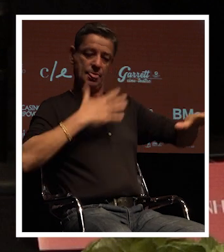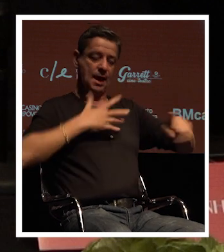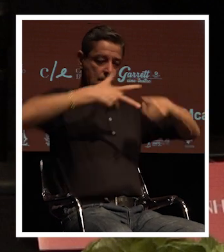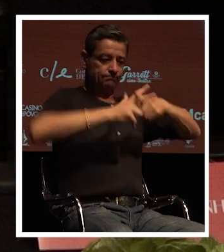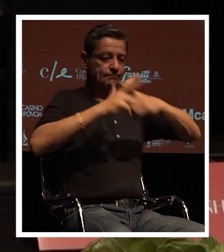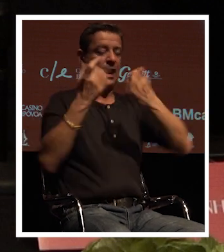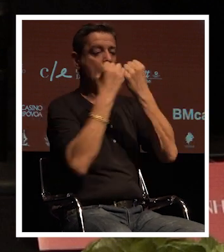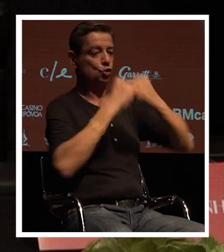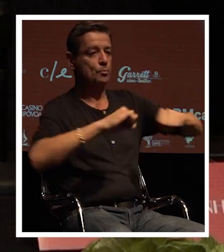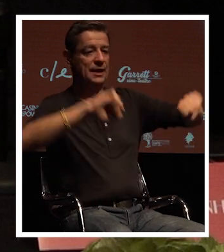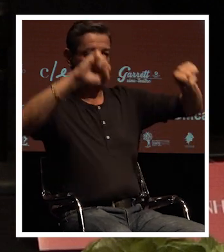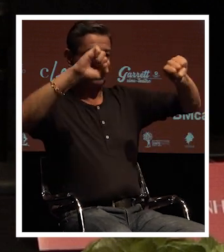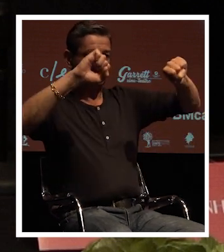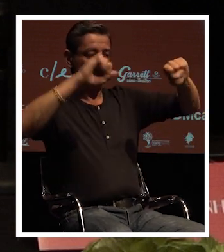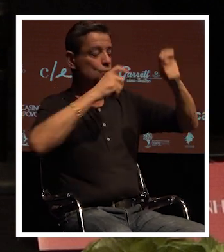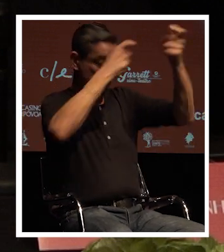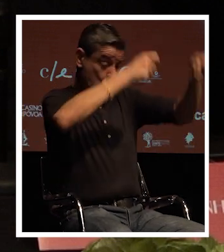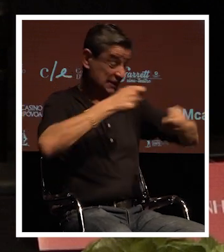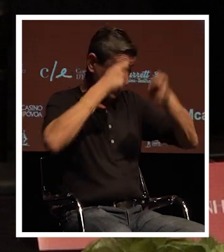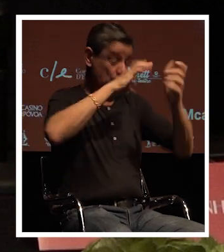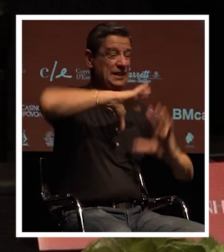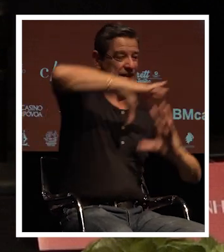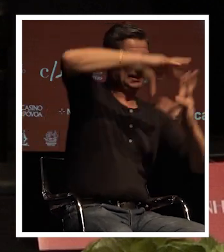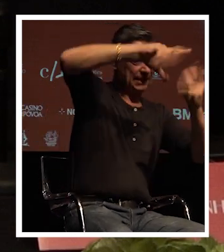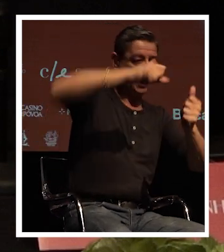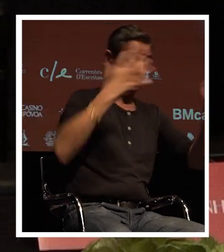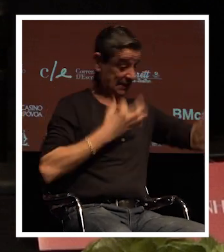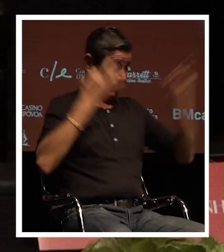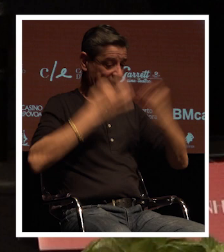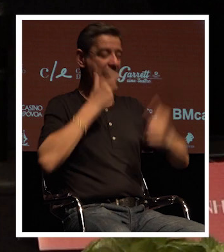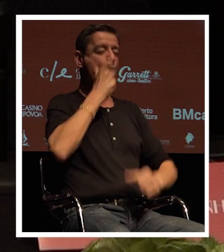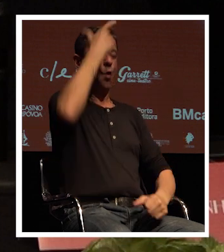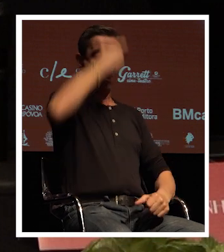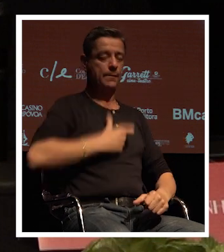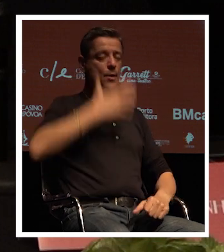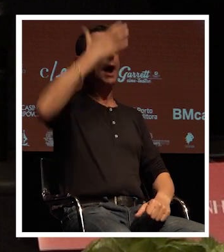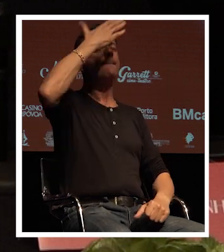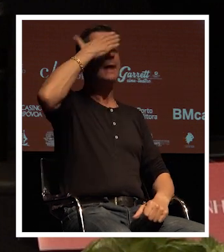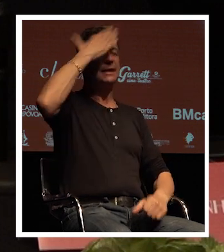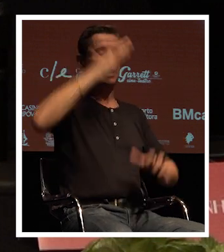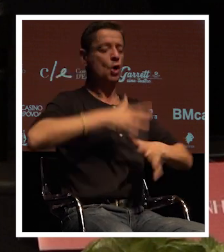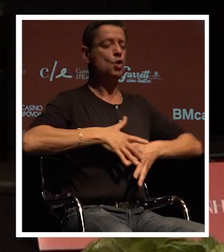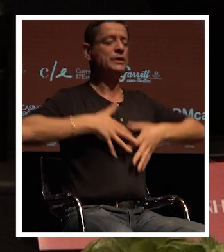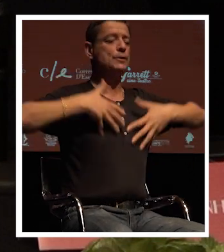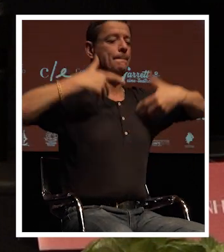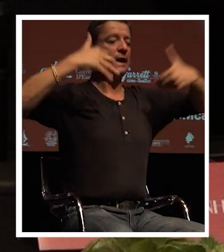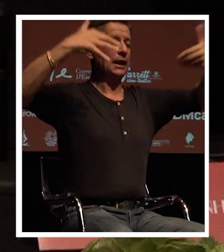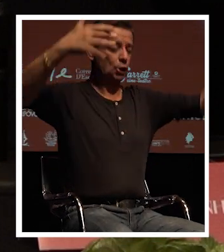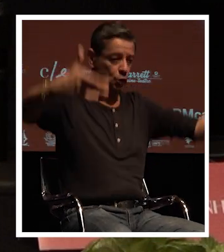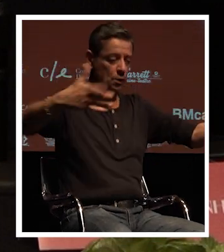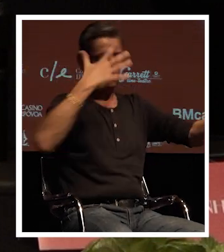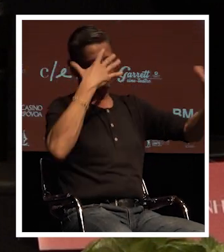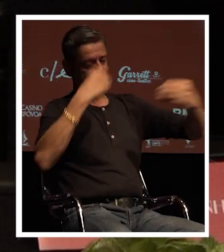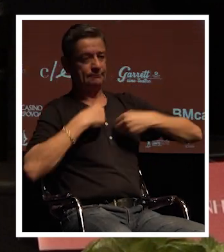autonomia do cultivo da terra do cuidar do corpo da mente e do espírito que me tivesse